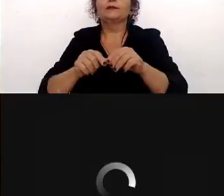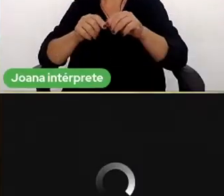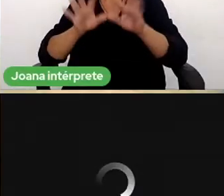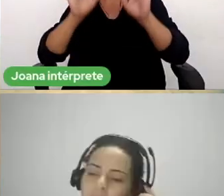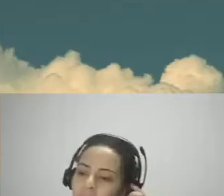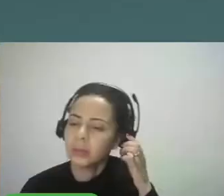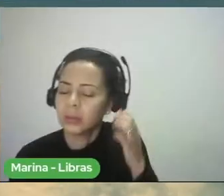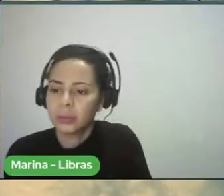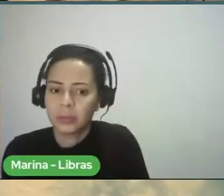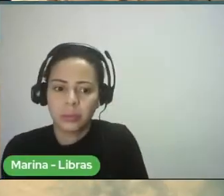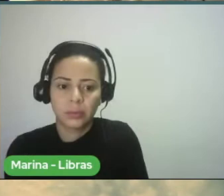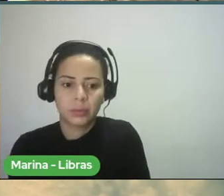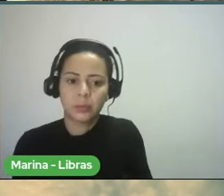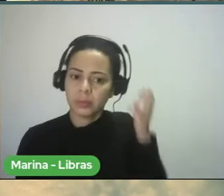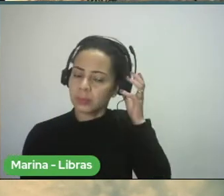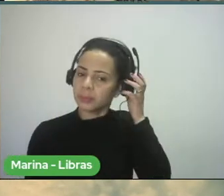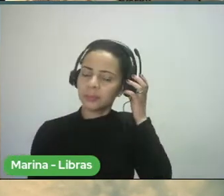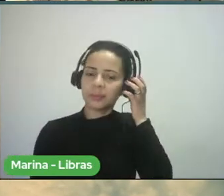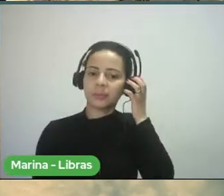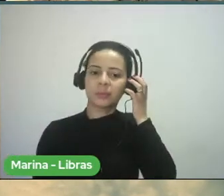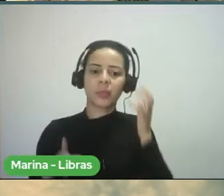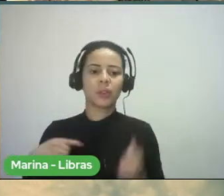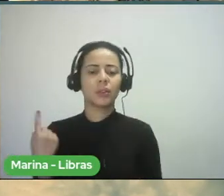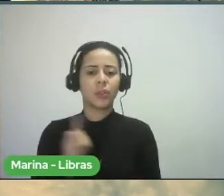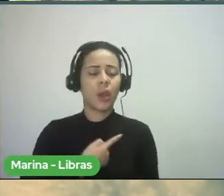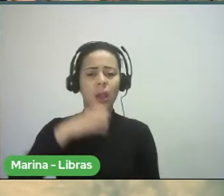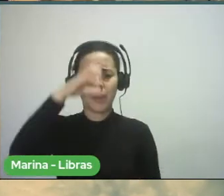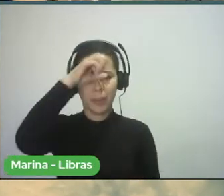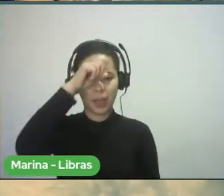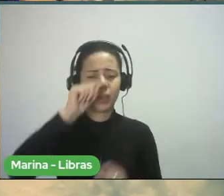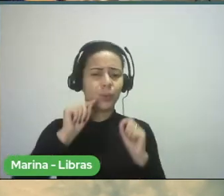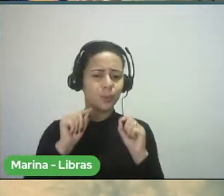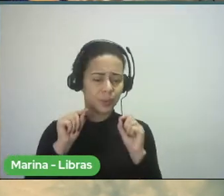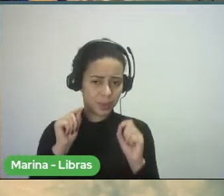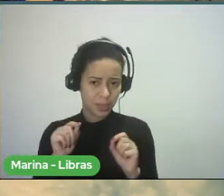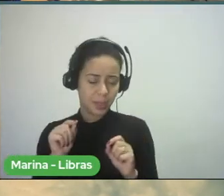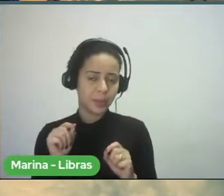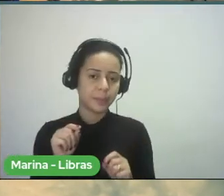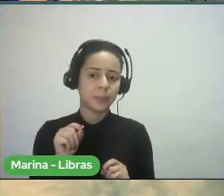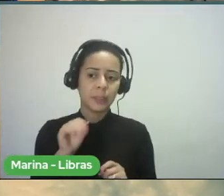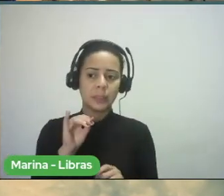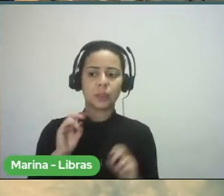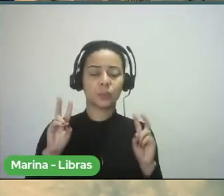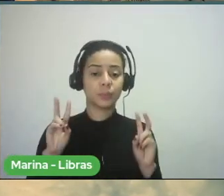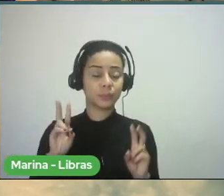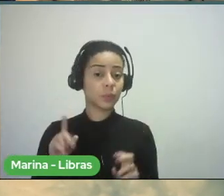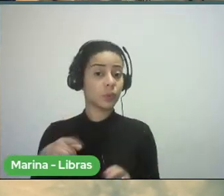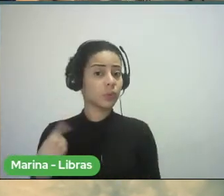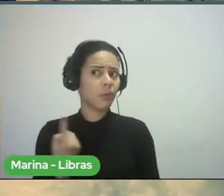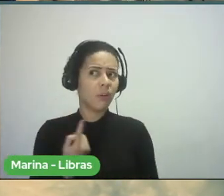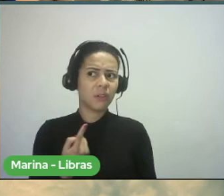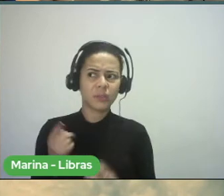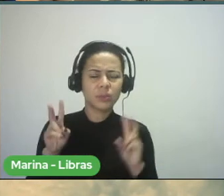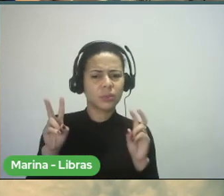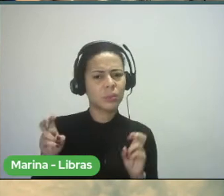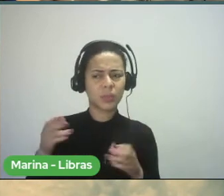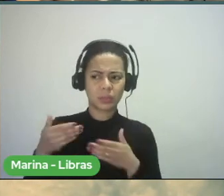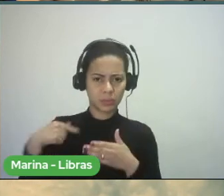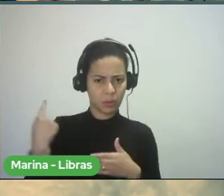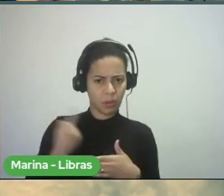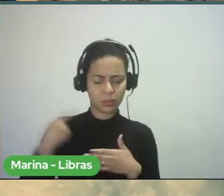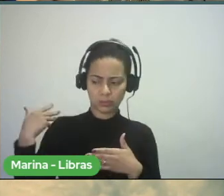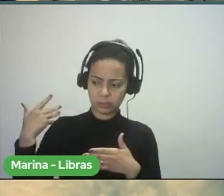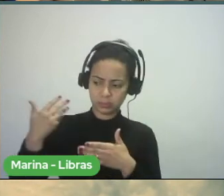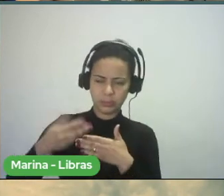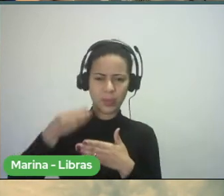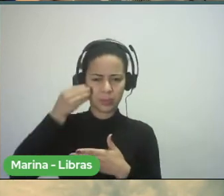Quais são as lições que a gente aprendeu O que que a gente tira de aprendizado daquilo que a gente viveu até aqui